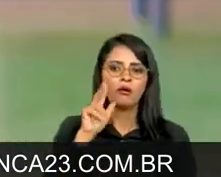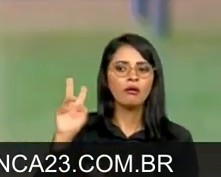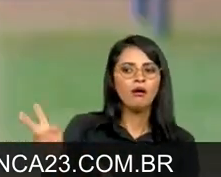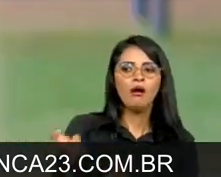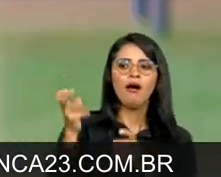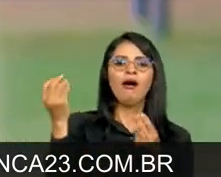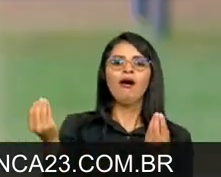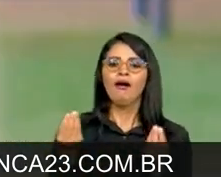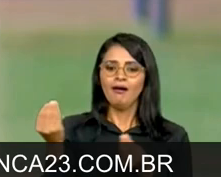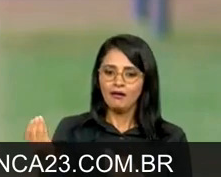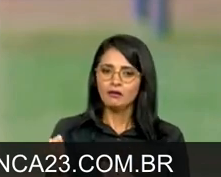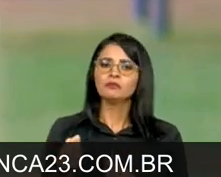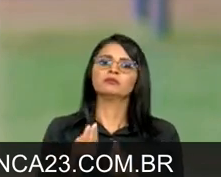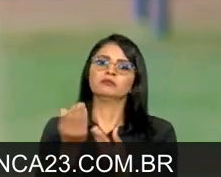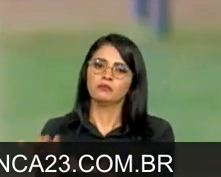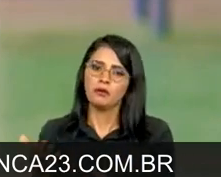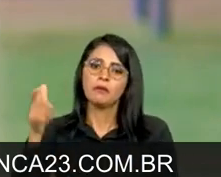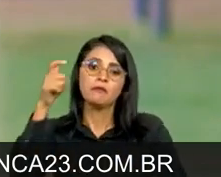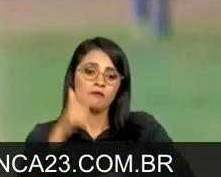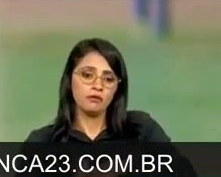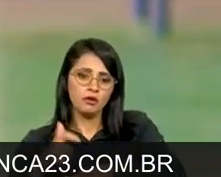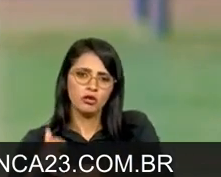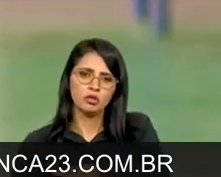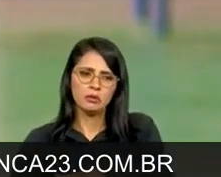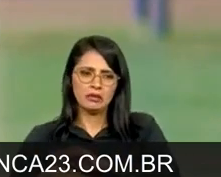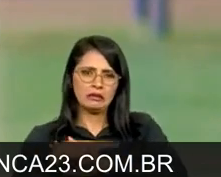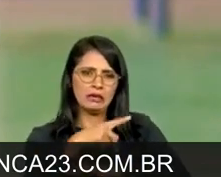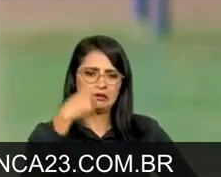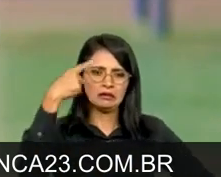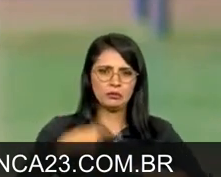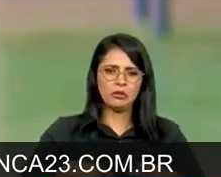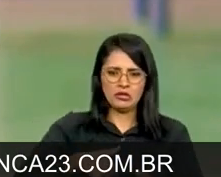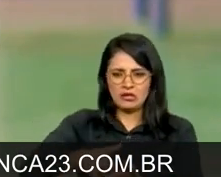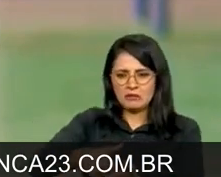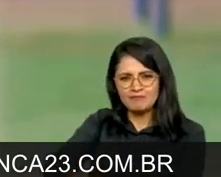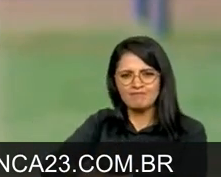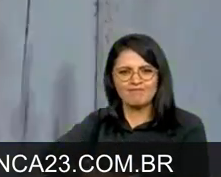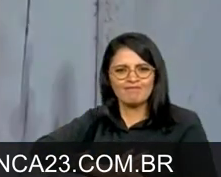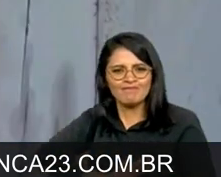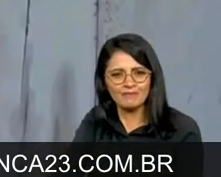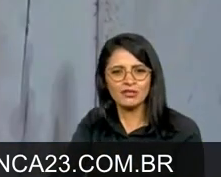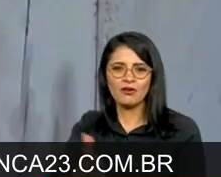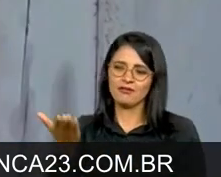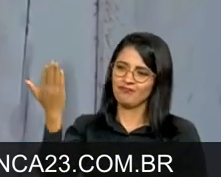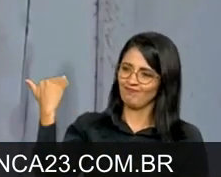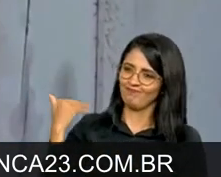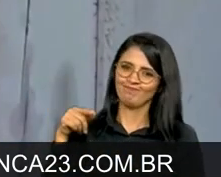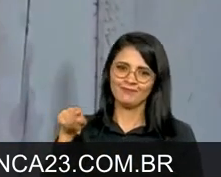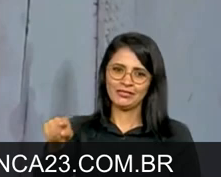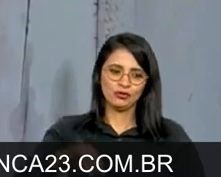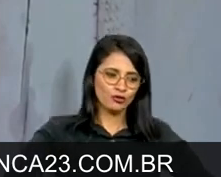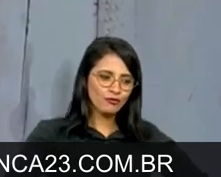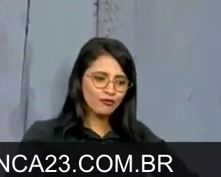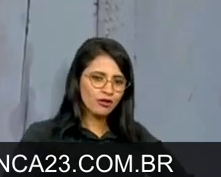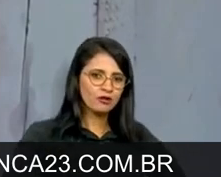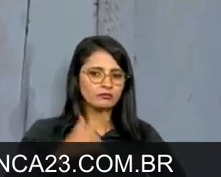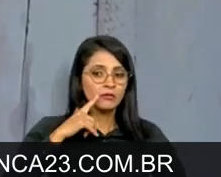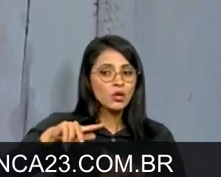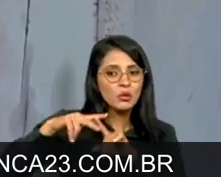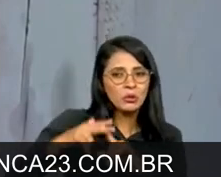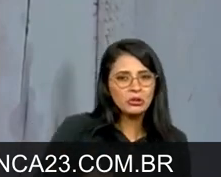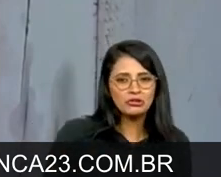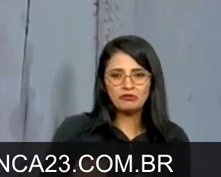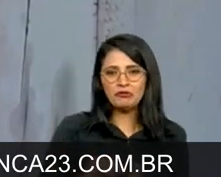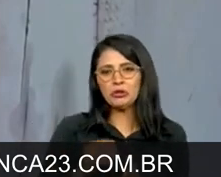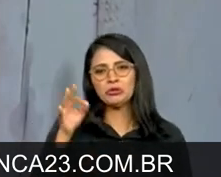reconhecer e compensar as vítimas das políticas discriminatórias do passado, buscando assim corrigir